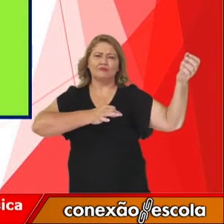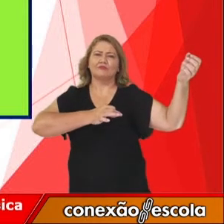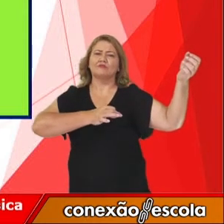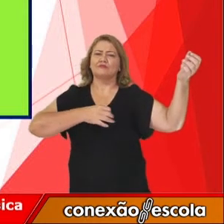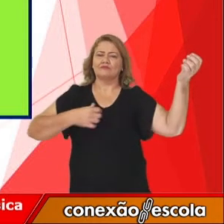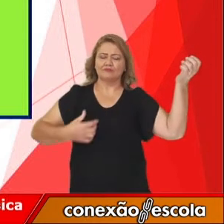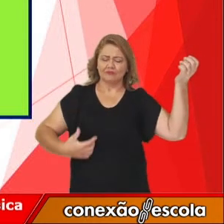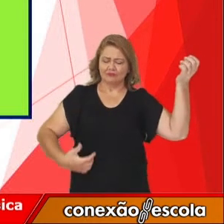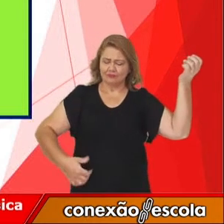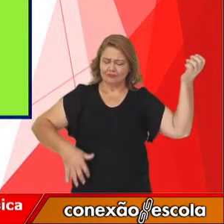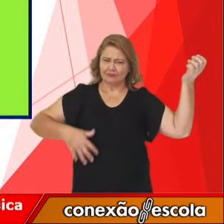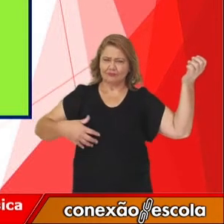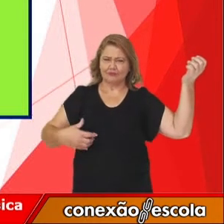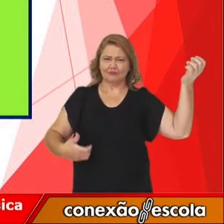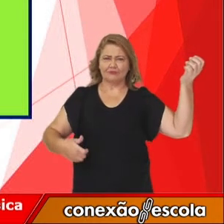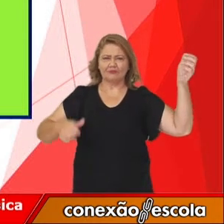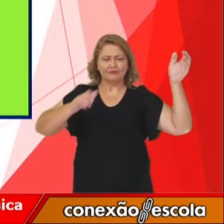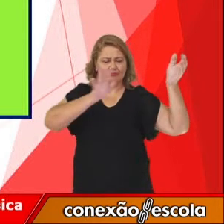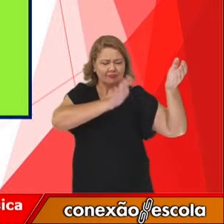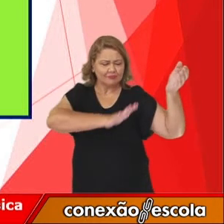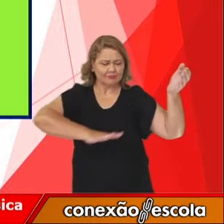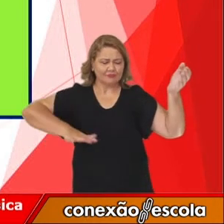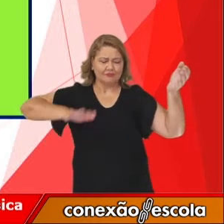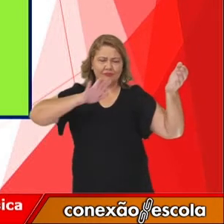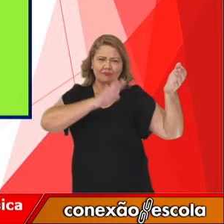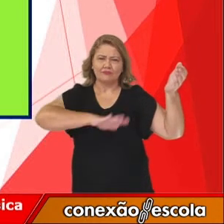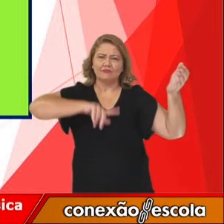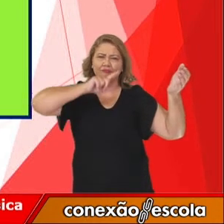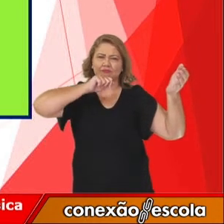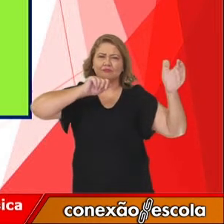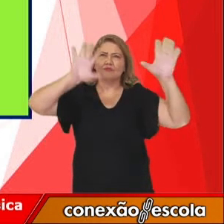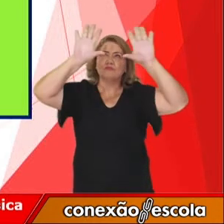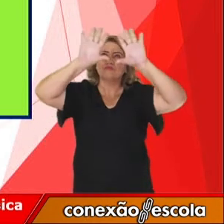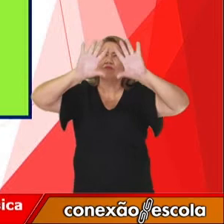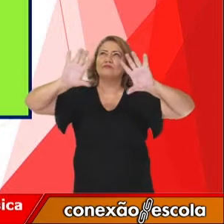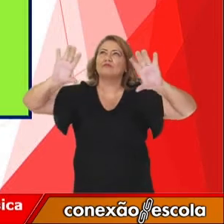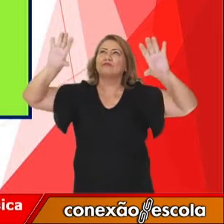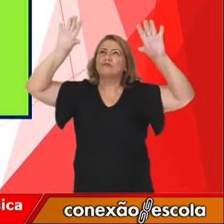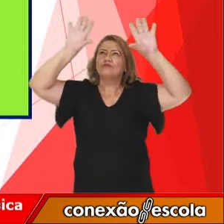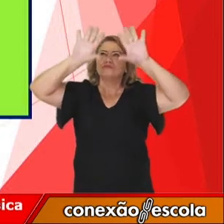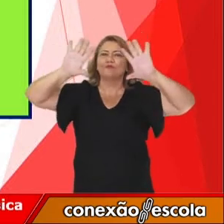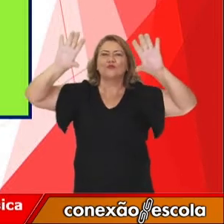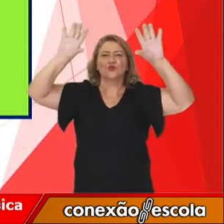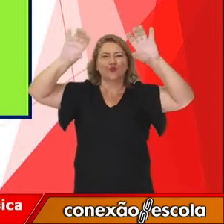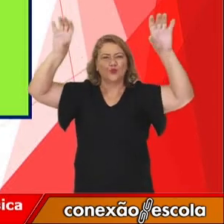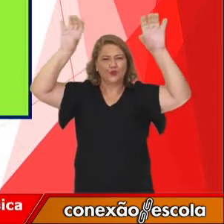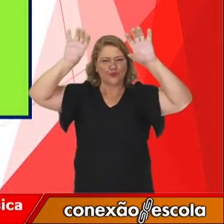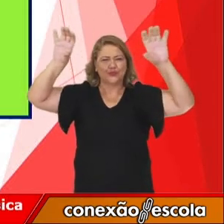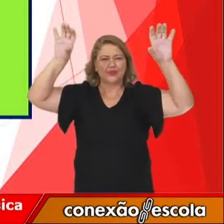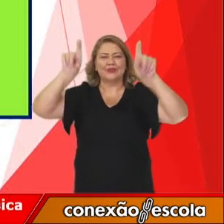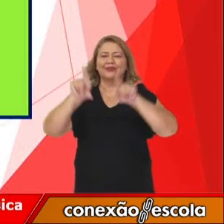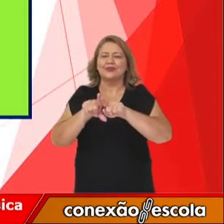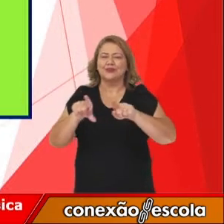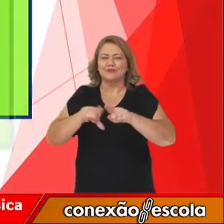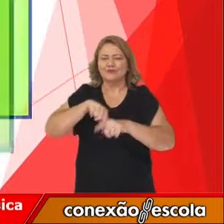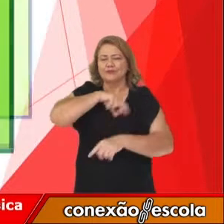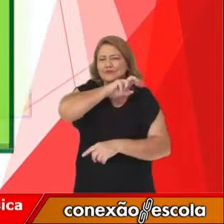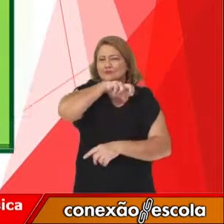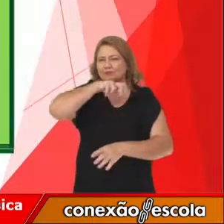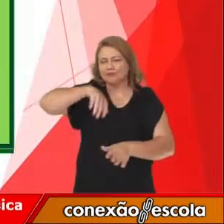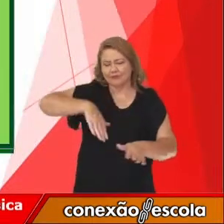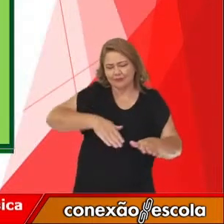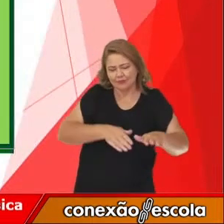pássaro acariciar as nuvens e por último a serpente que rasteja